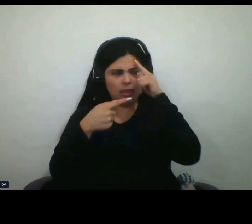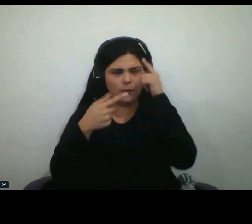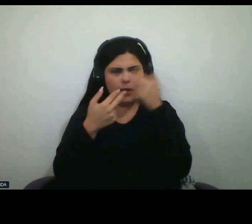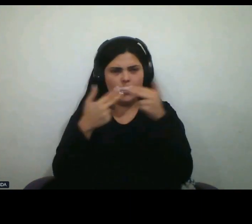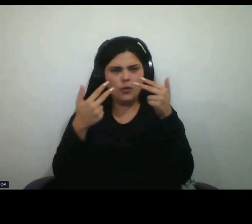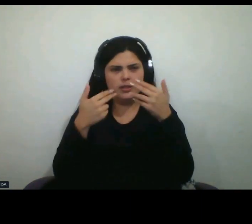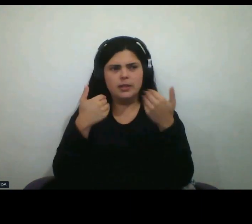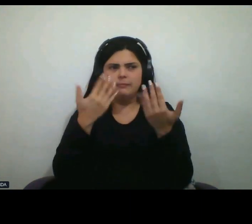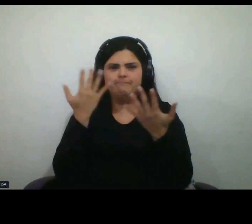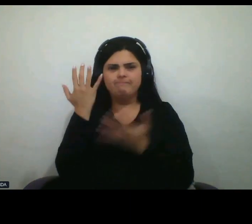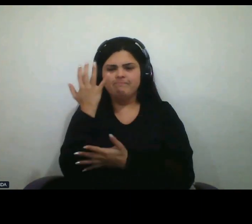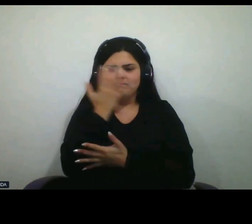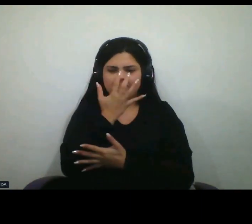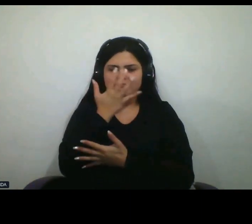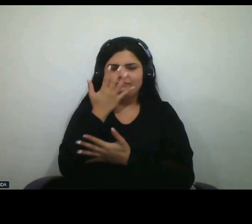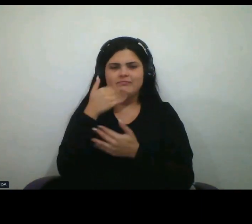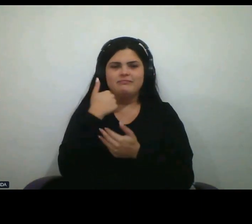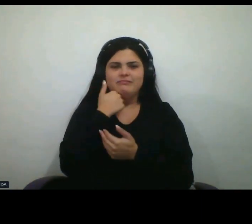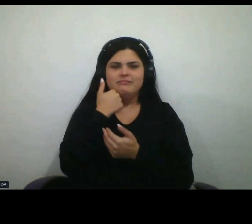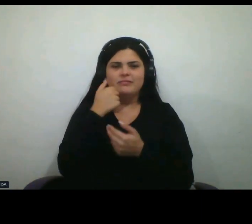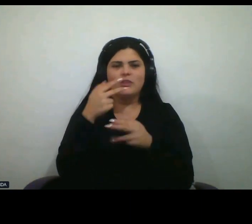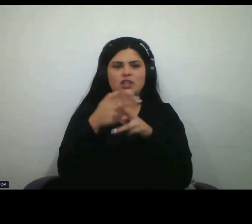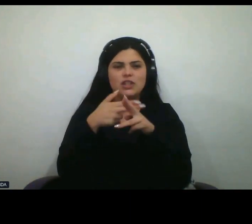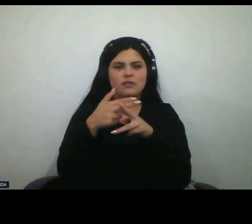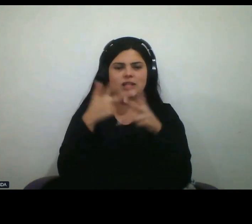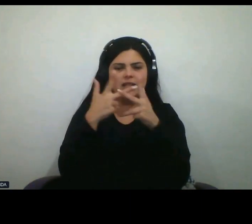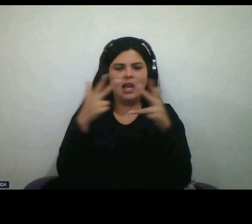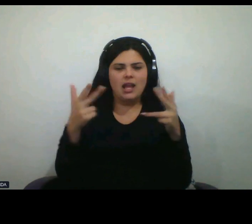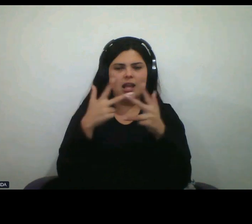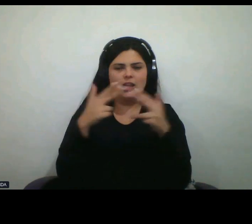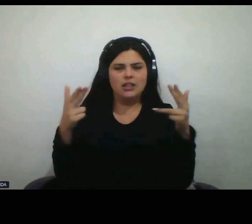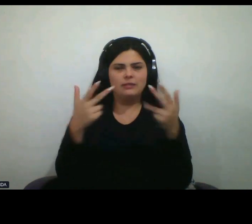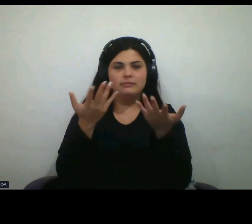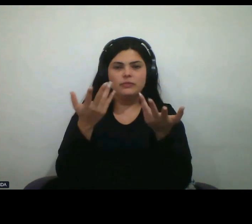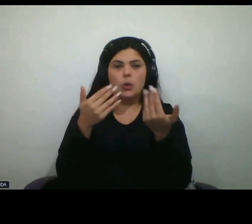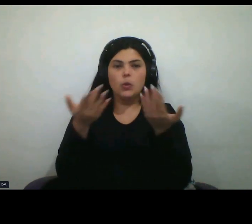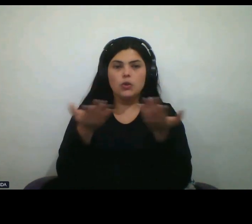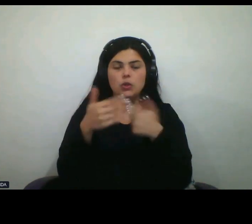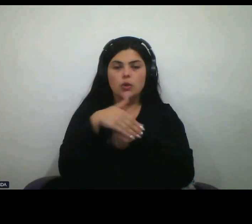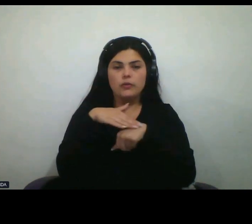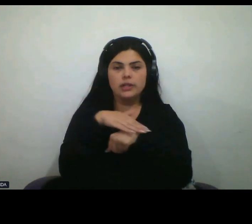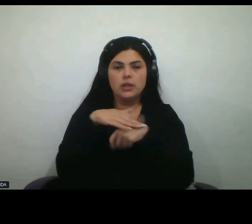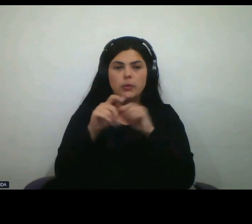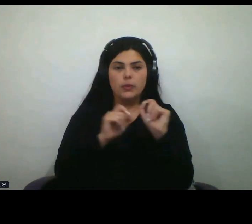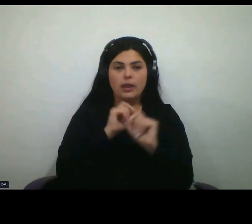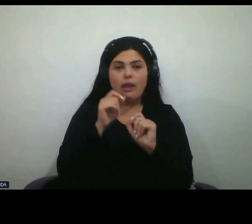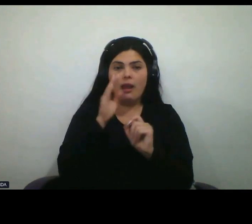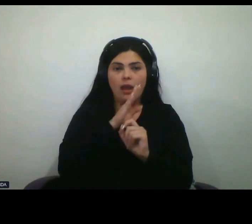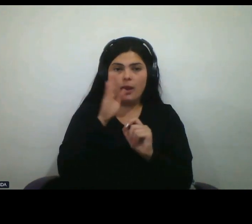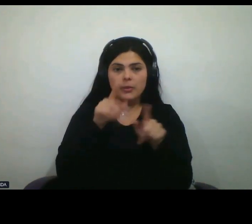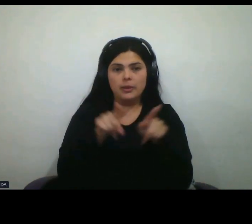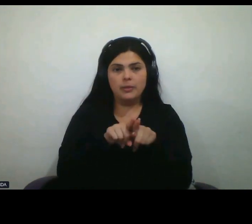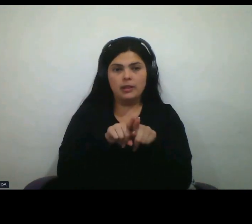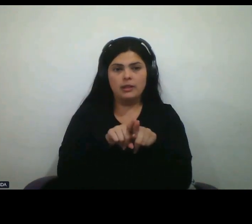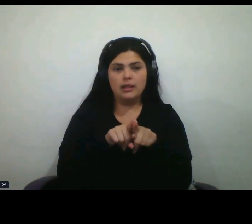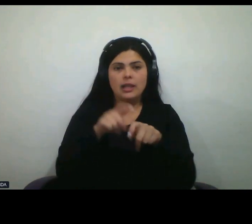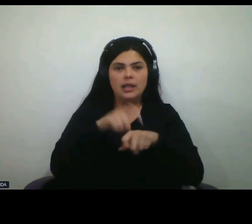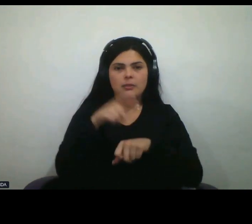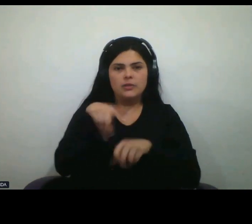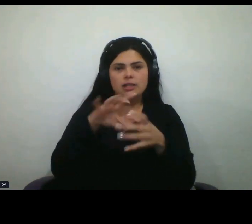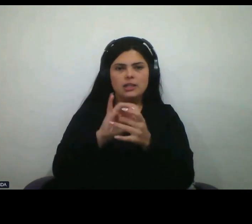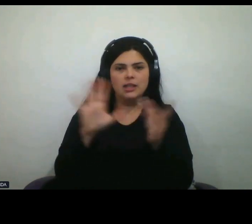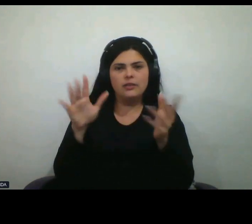papo? Então, obviamente, é isso que a gente vai bater um papo hoje. É um papo rápido, também quero deixar tempo para vocês no